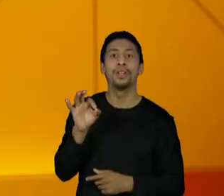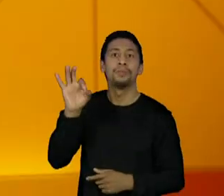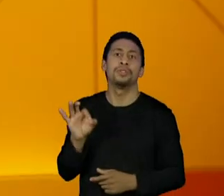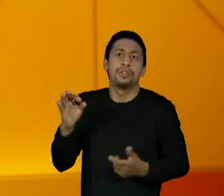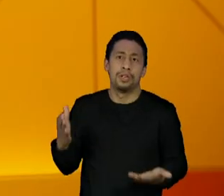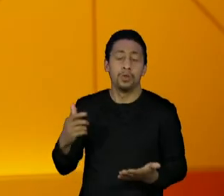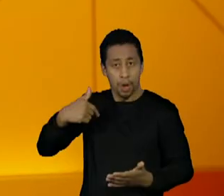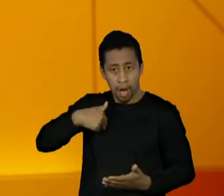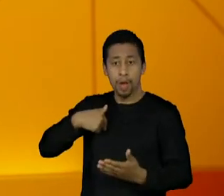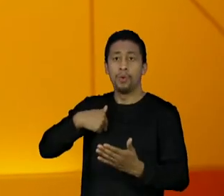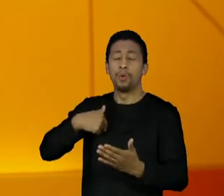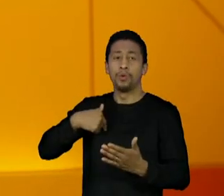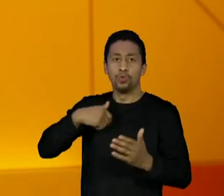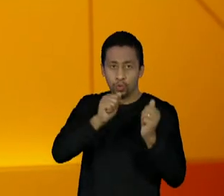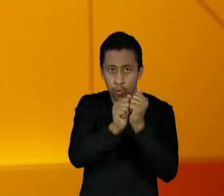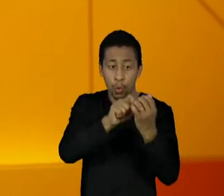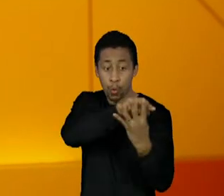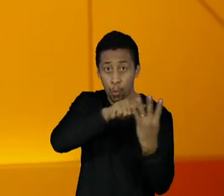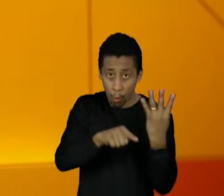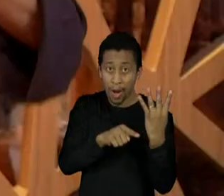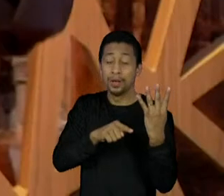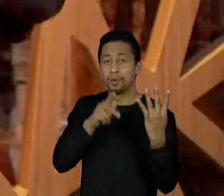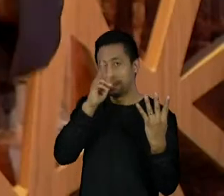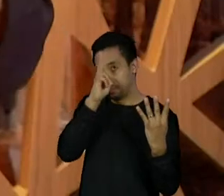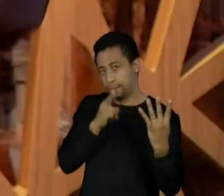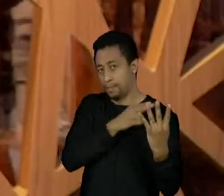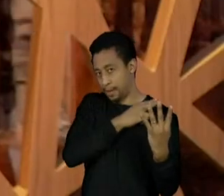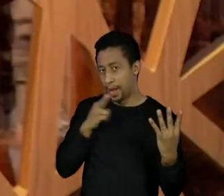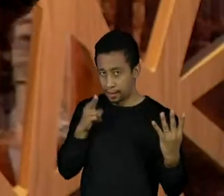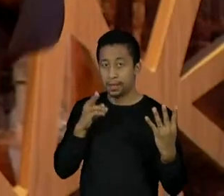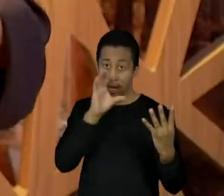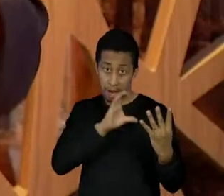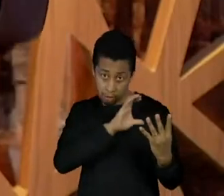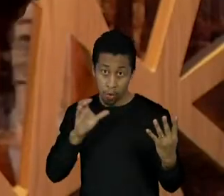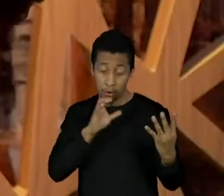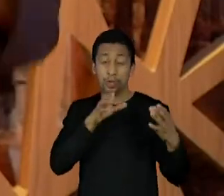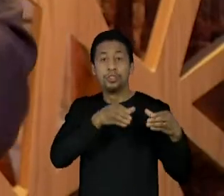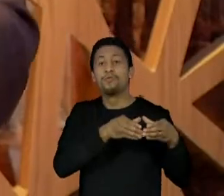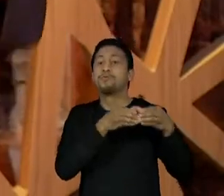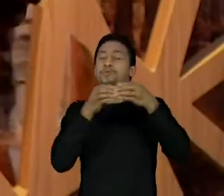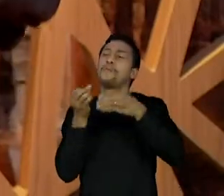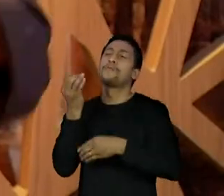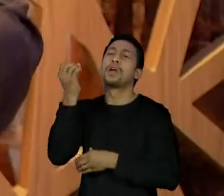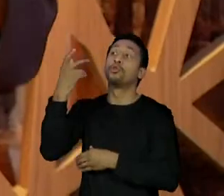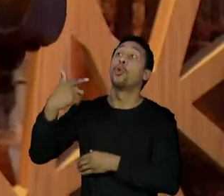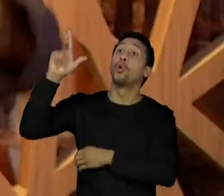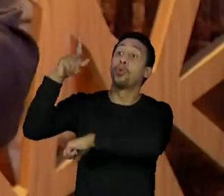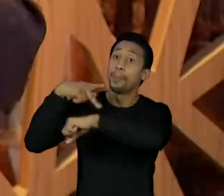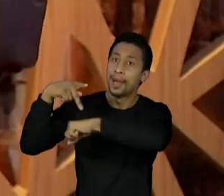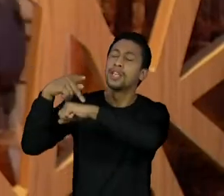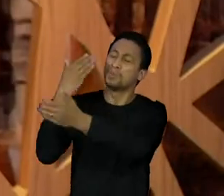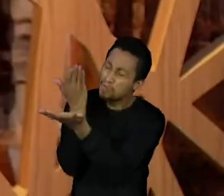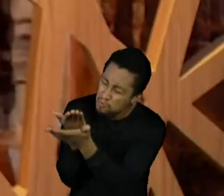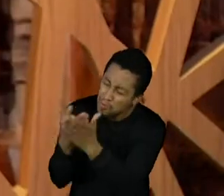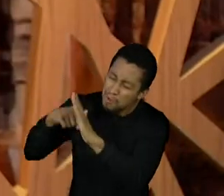negros saímos para fazer mestrado e doutorado e criar uma liturgia católica